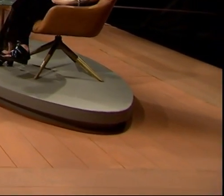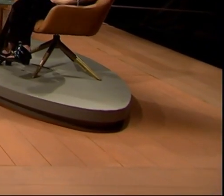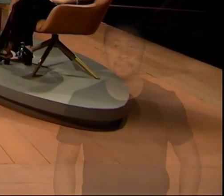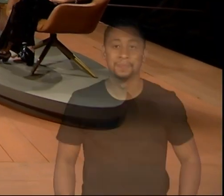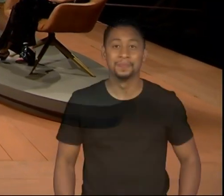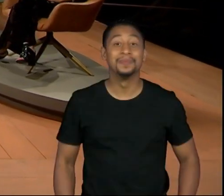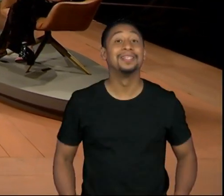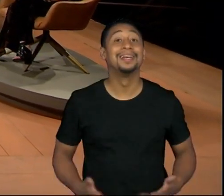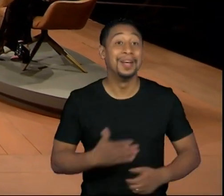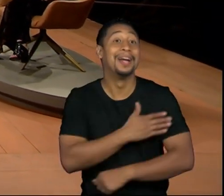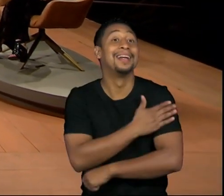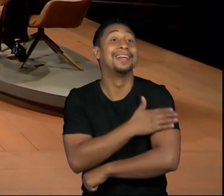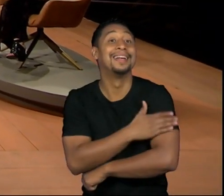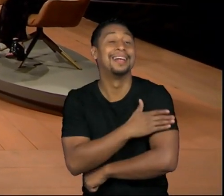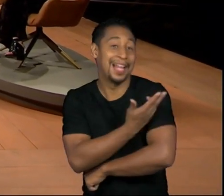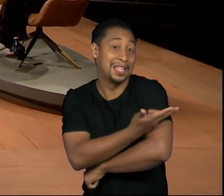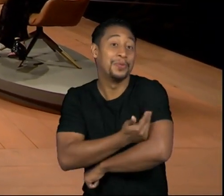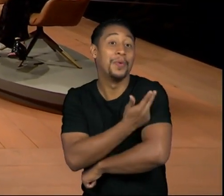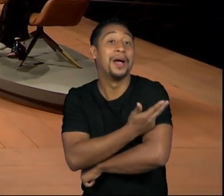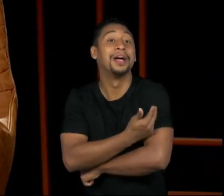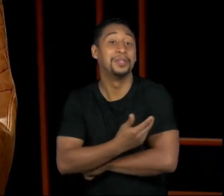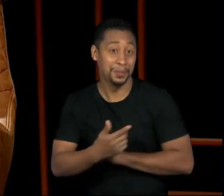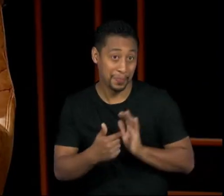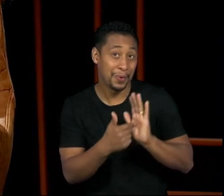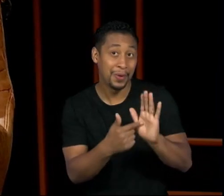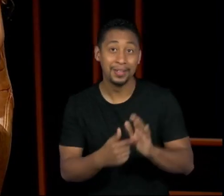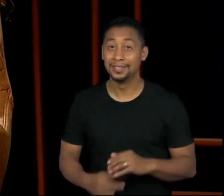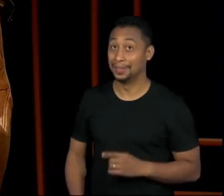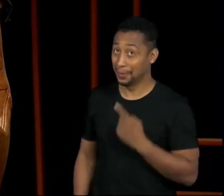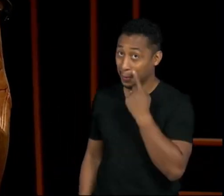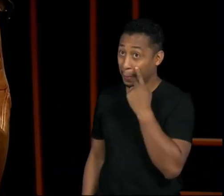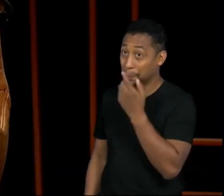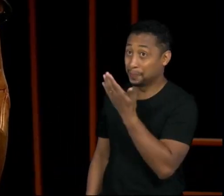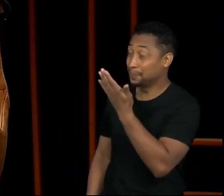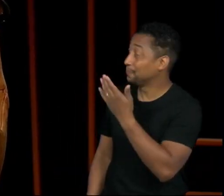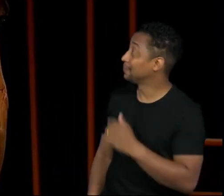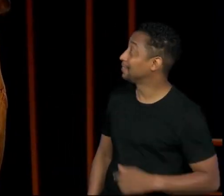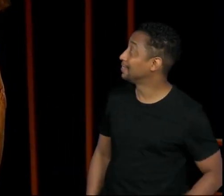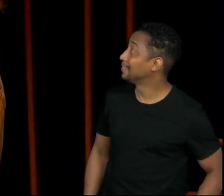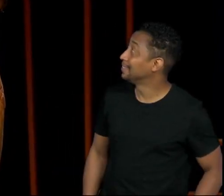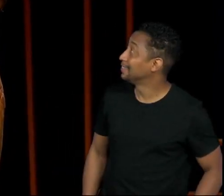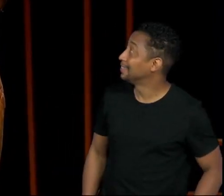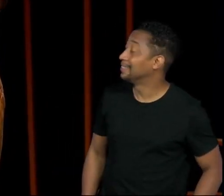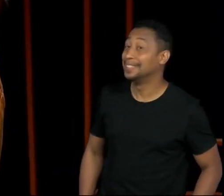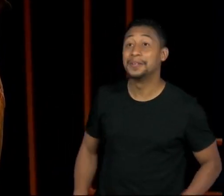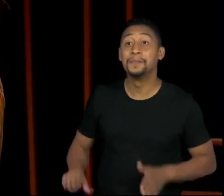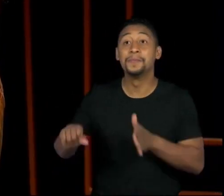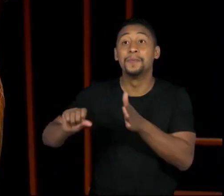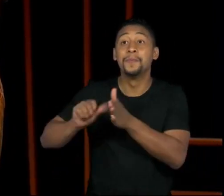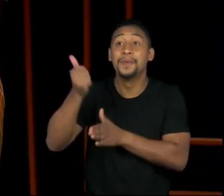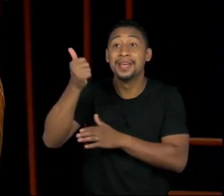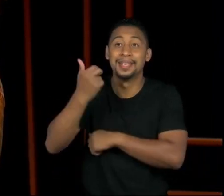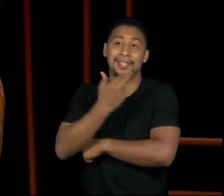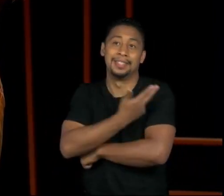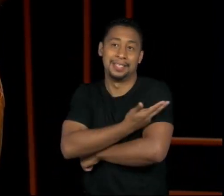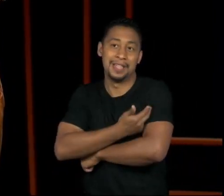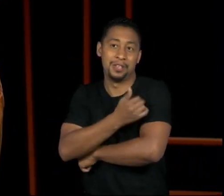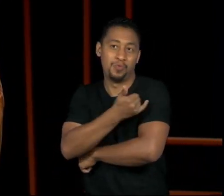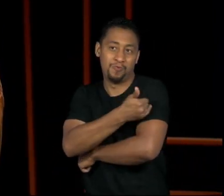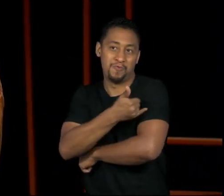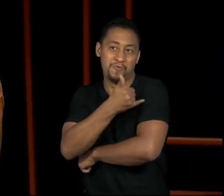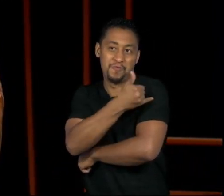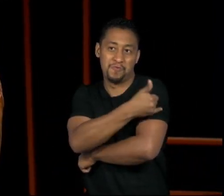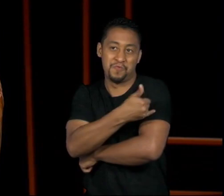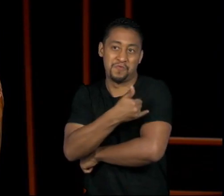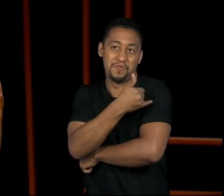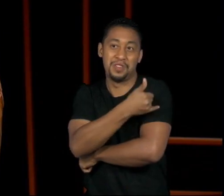Cadê a tatuagem, Ana? Cadê a tatuagem? Tá aqui a tatuagem. Minha primeira tatuagem. Sua primeira tatuagem? Porque quando eu